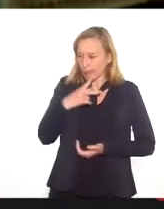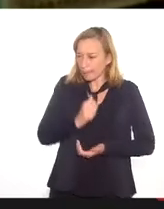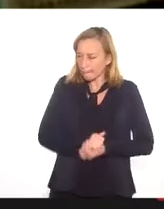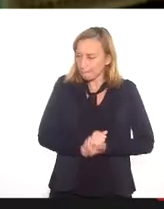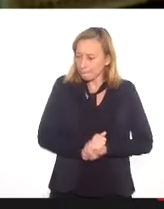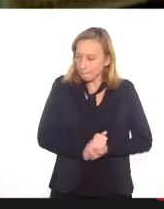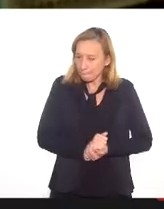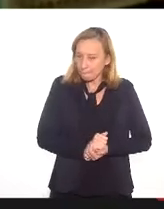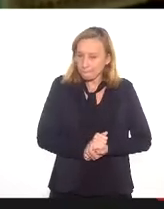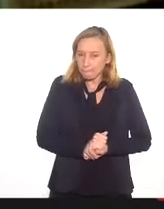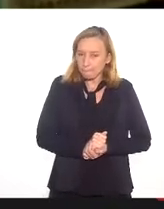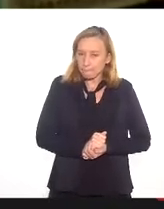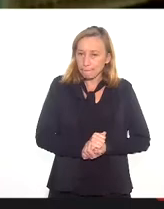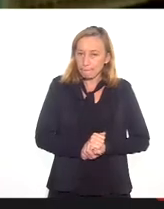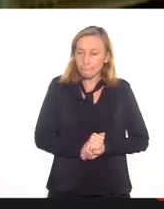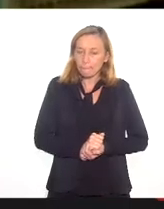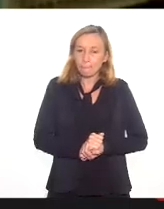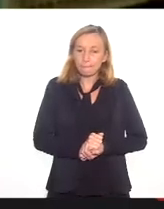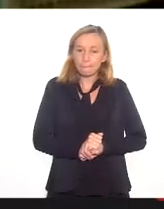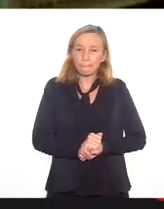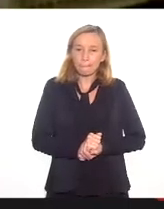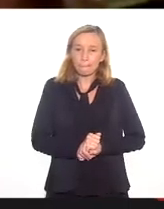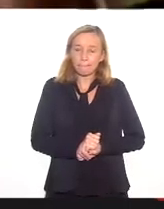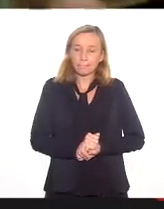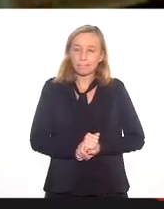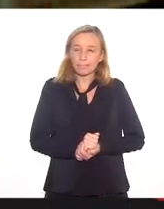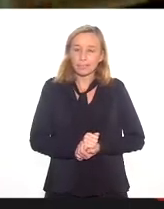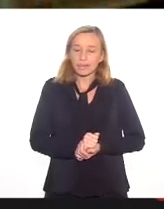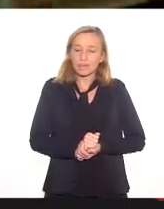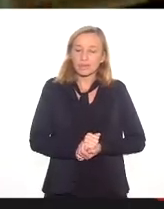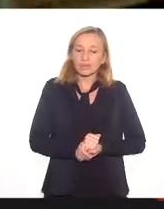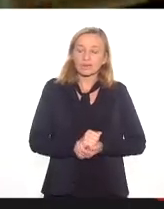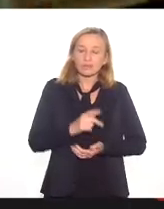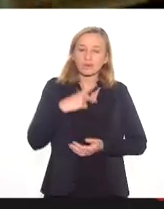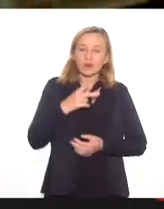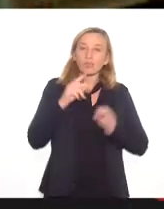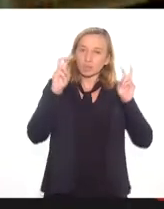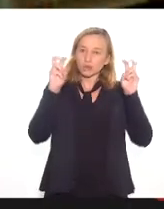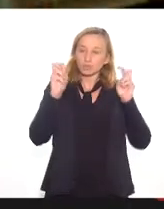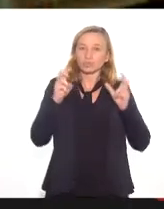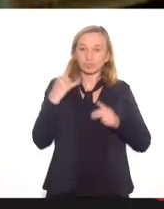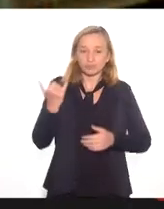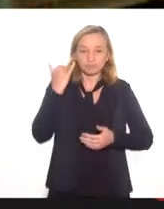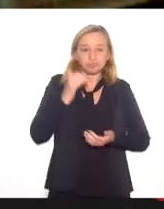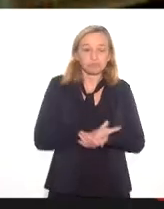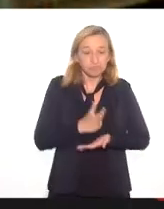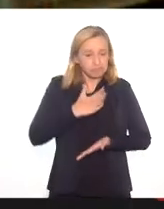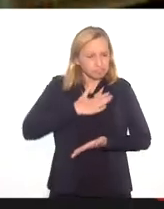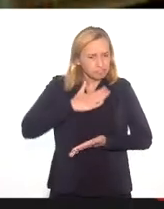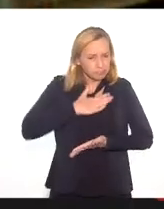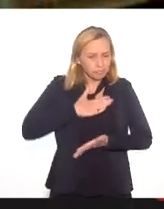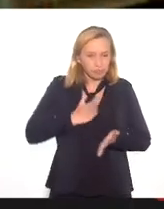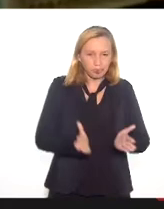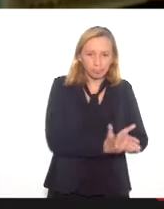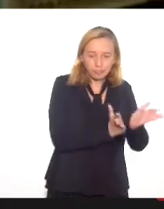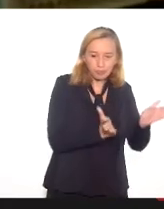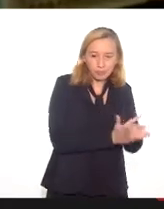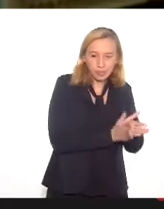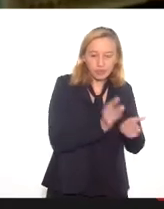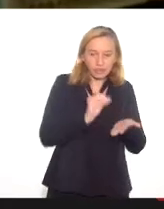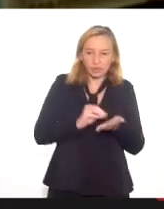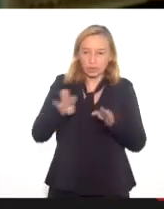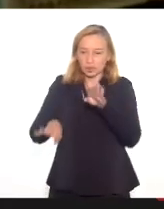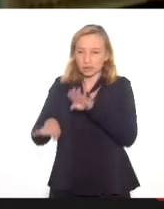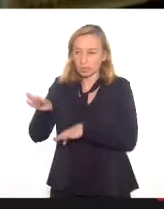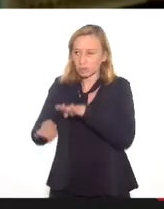tentar... Eu não quero defender uma tese, mas eu quero colocar uma questão, né? Que, para mim, pobreza e desigualdade caminham